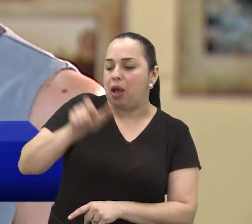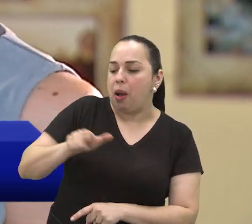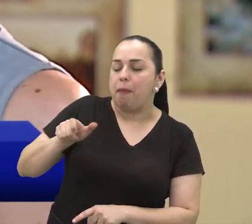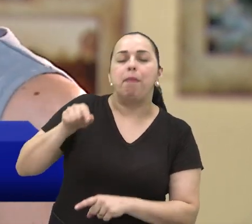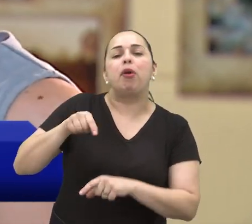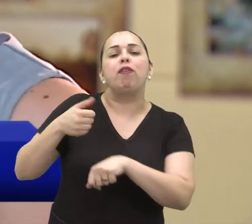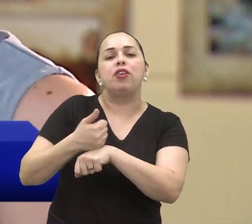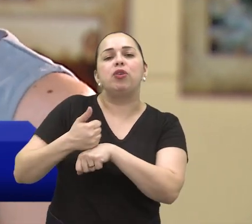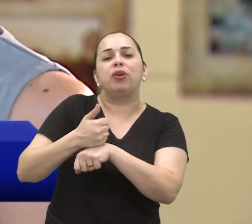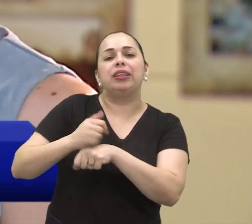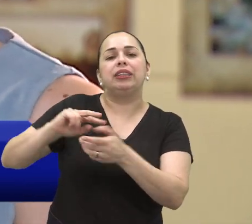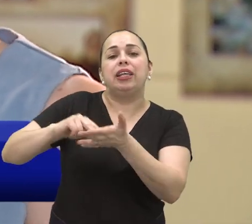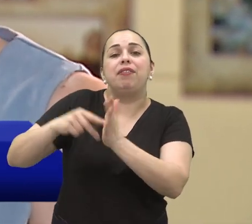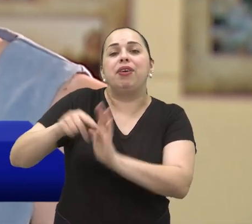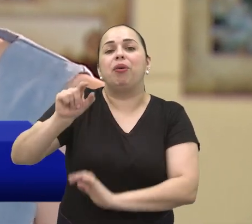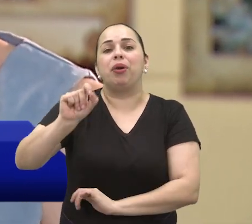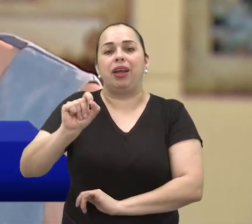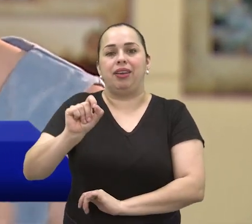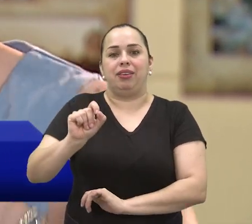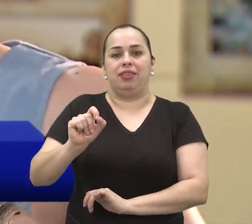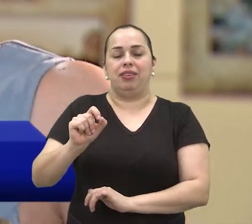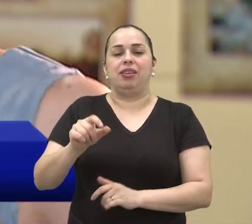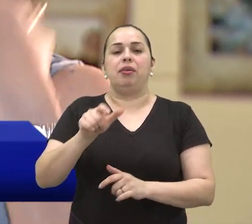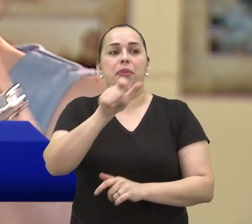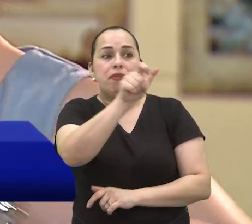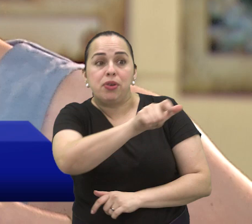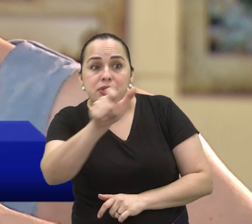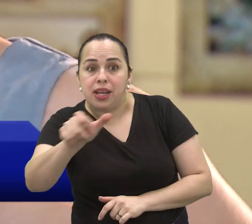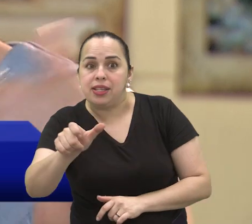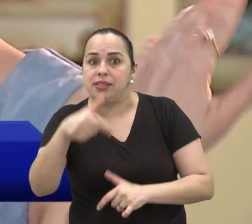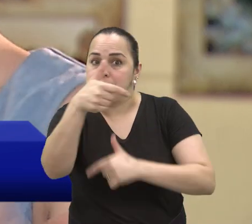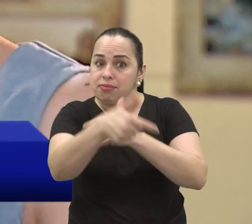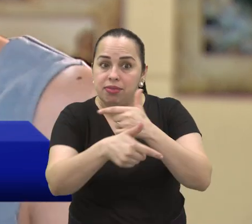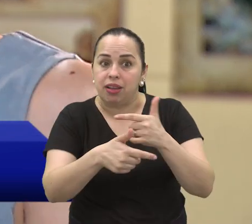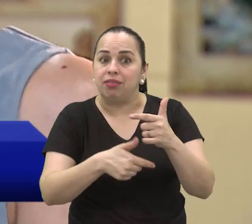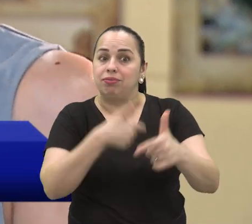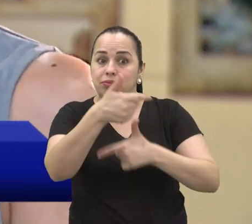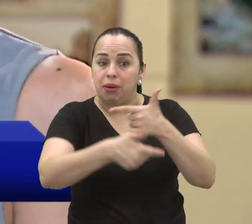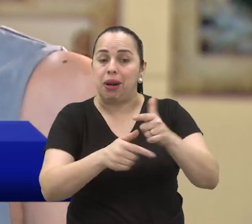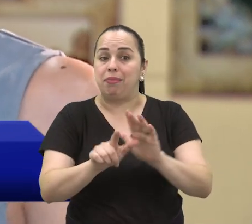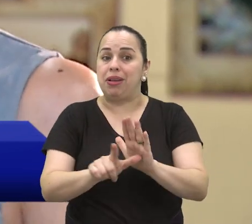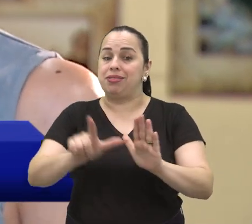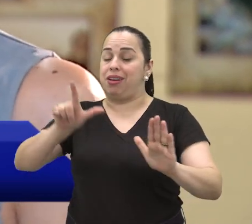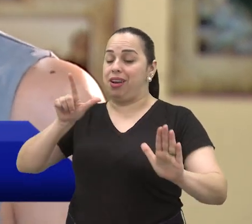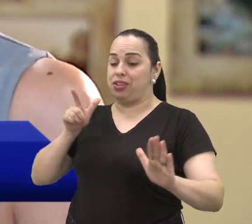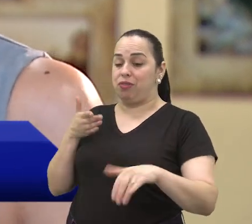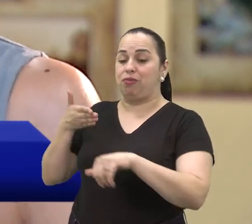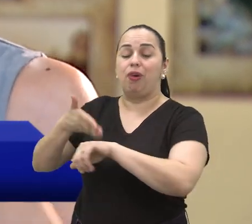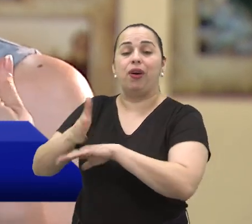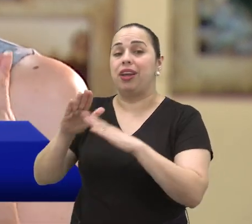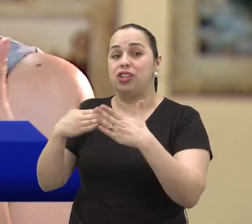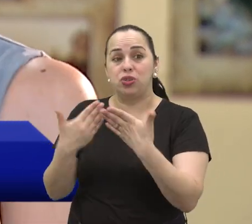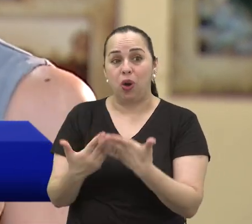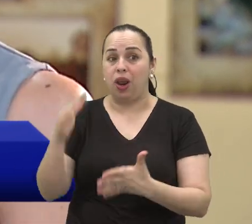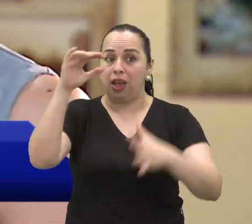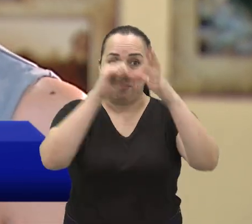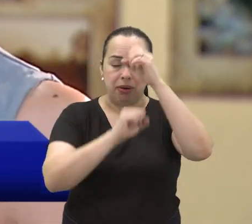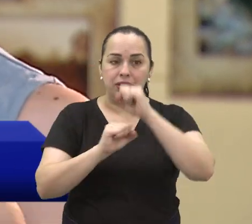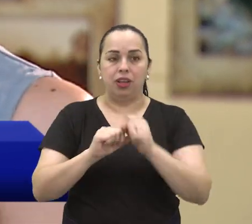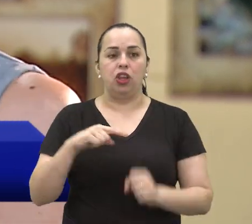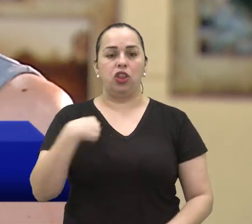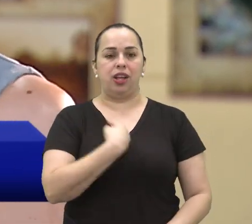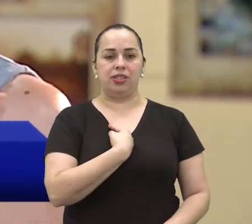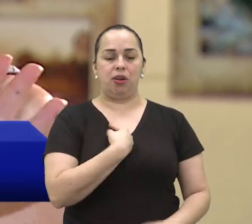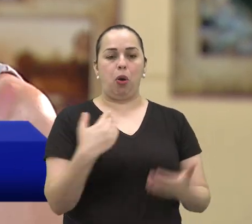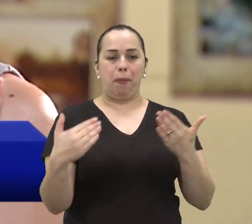que serve essa profissão. Né? Porque assim, para eu estar aqui, para você estar aqui, né? Todo mundo que está aqui, nós tivemos que passar pela escola. A gente não é como